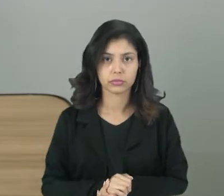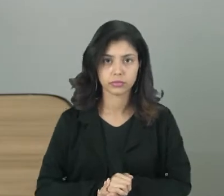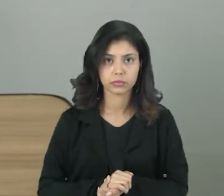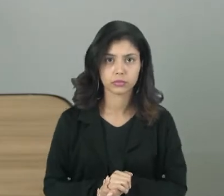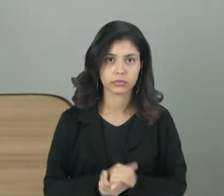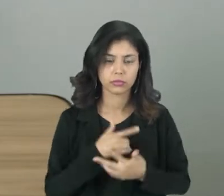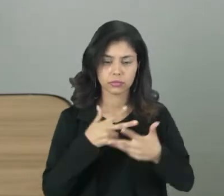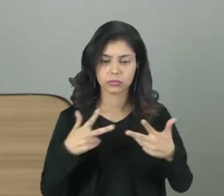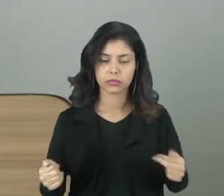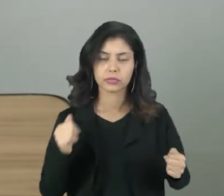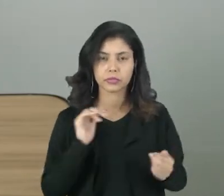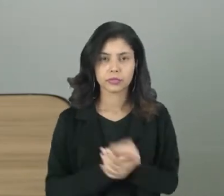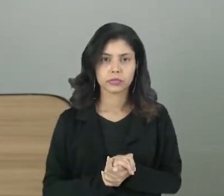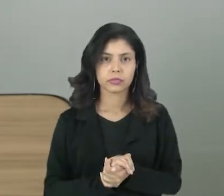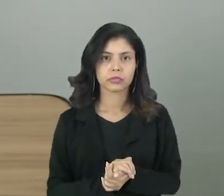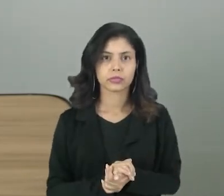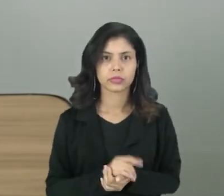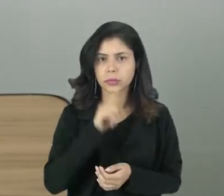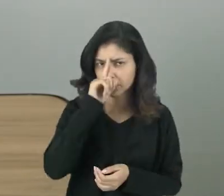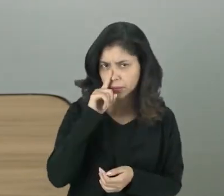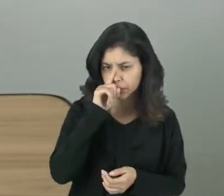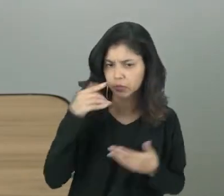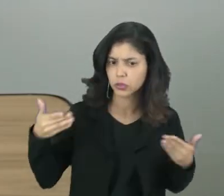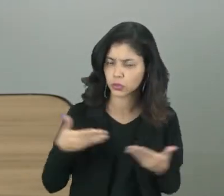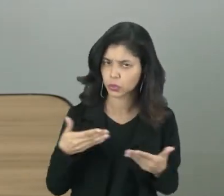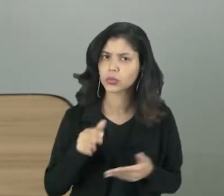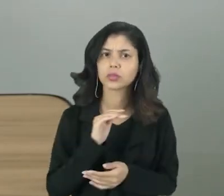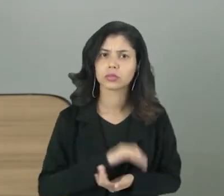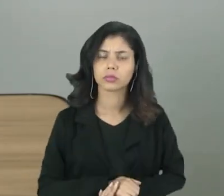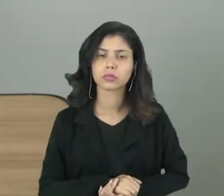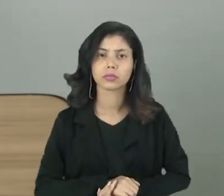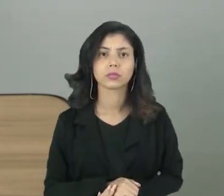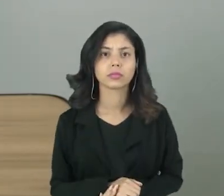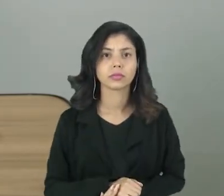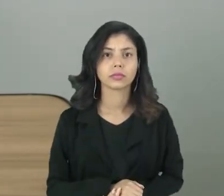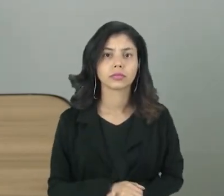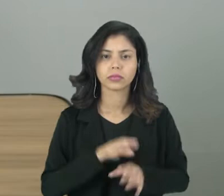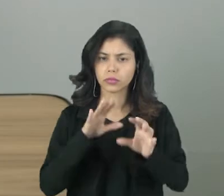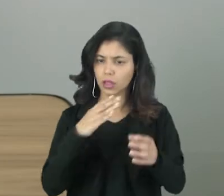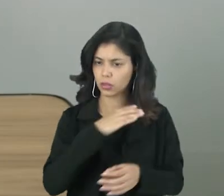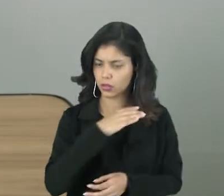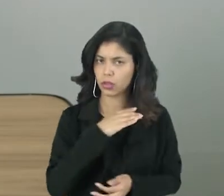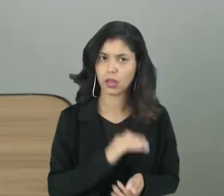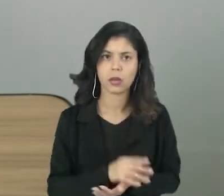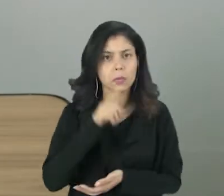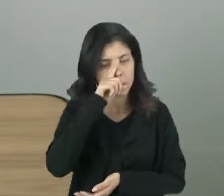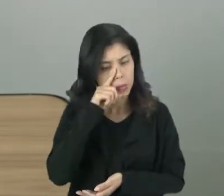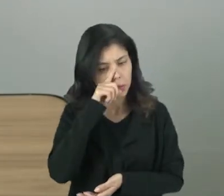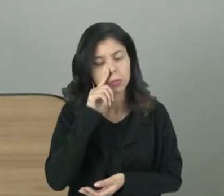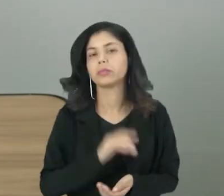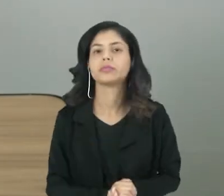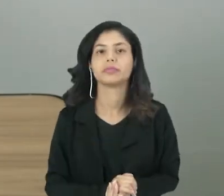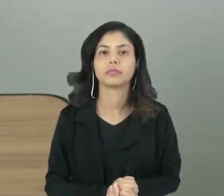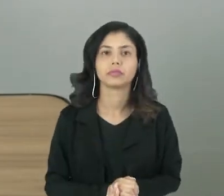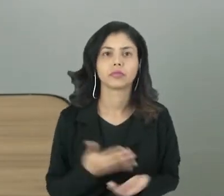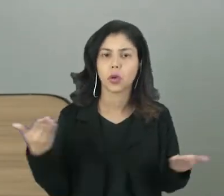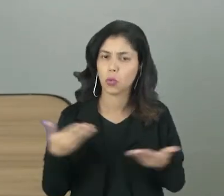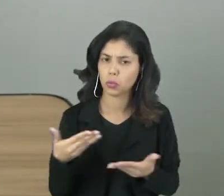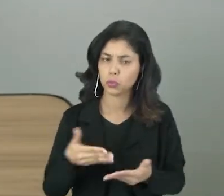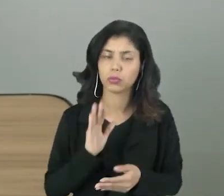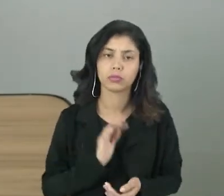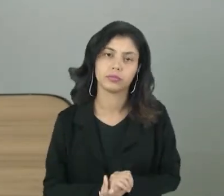as coisas eram tão perigosas do jeito que estão hoje a cidade era tão perigosa que nem